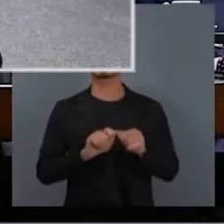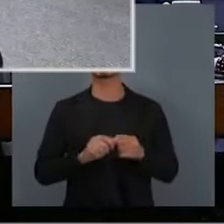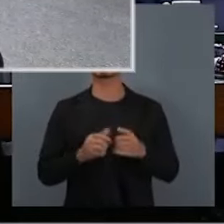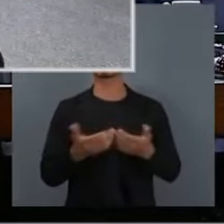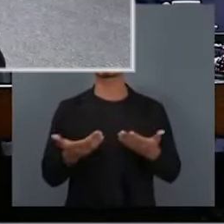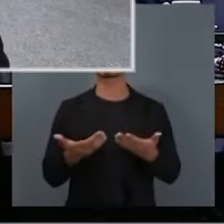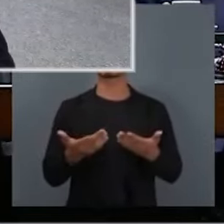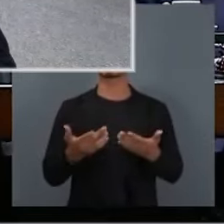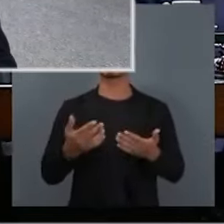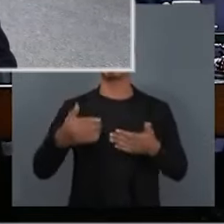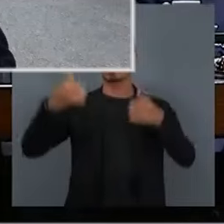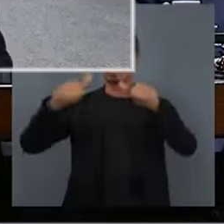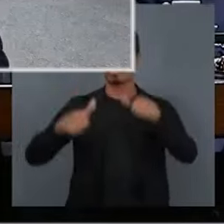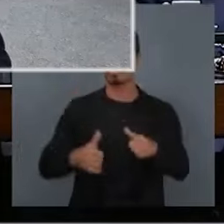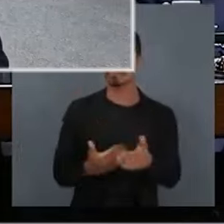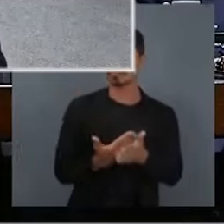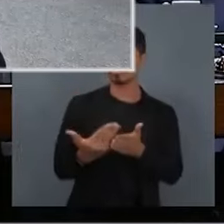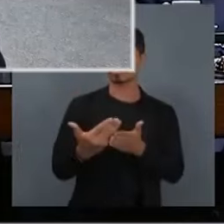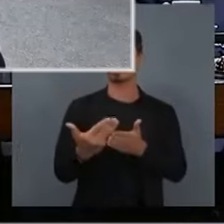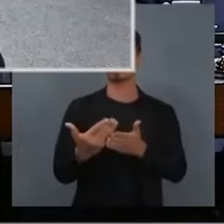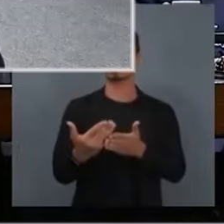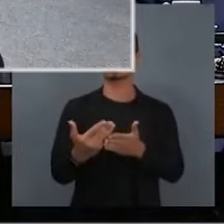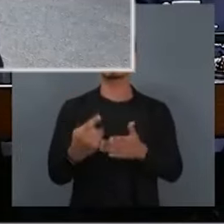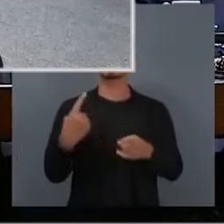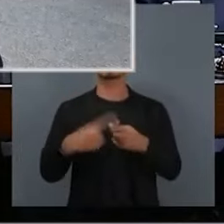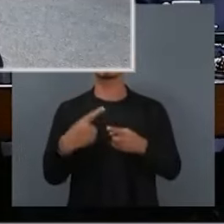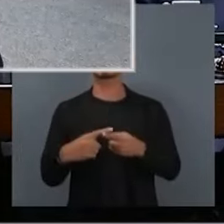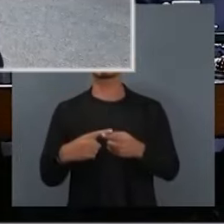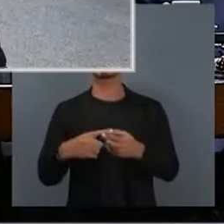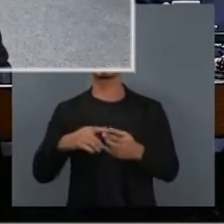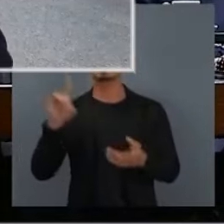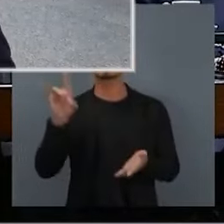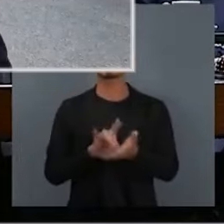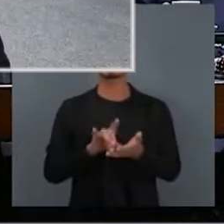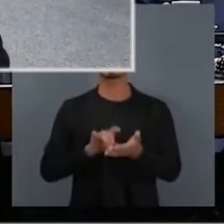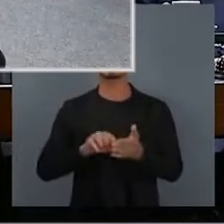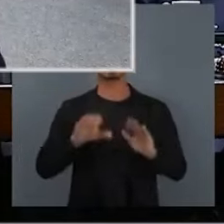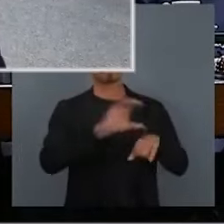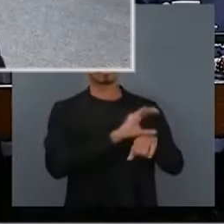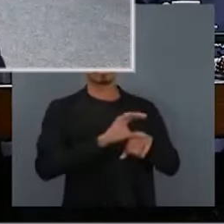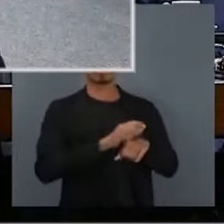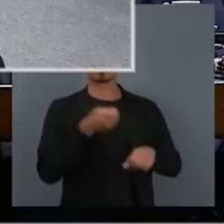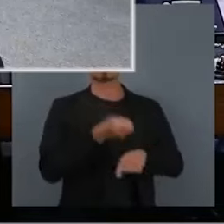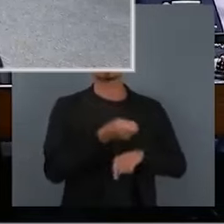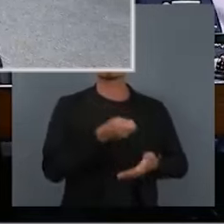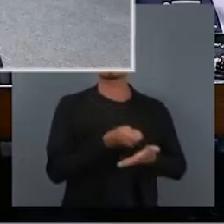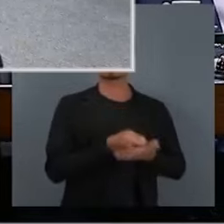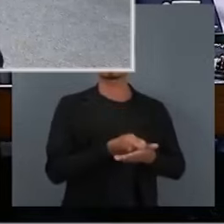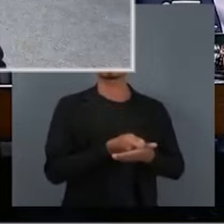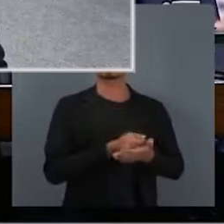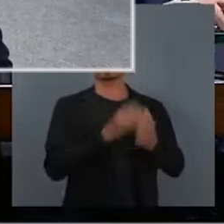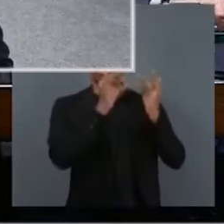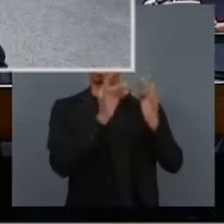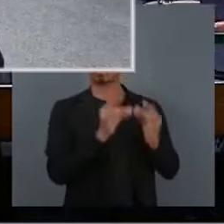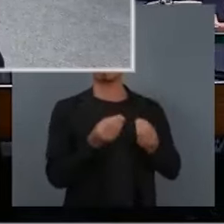do imposto de renda. Outra opção também é um projeto que prevê um refinanciamento aí das multas aplicadas por